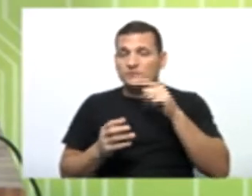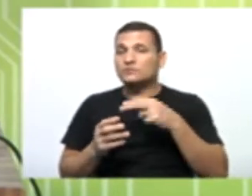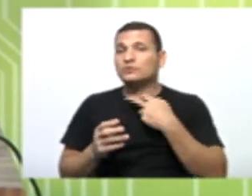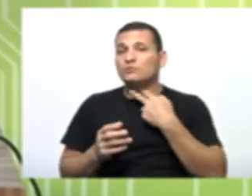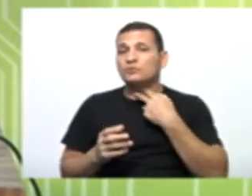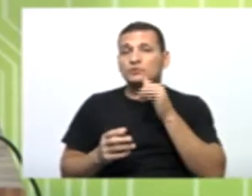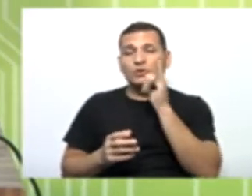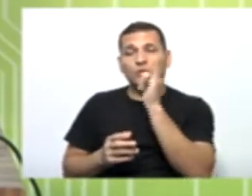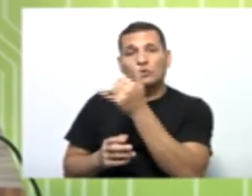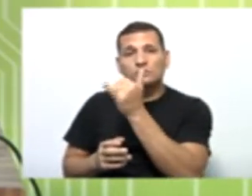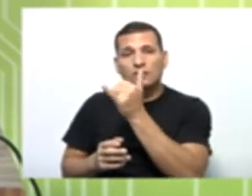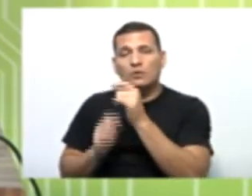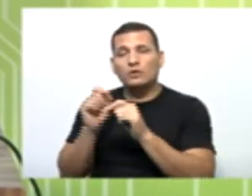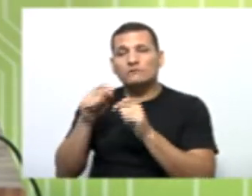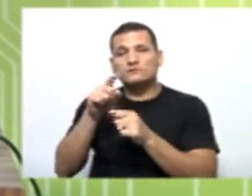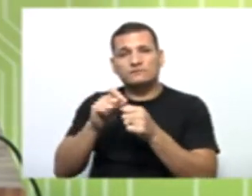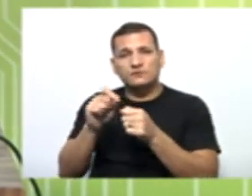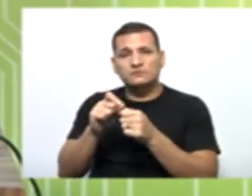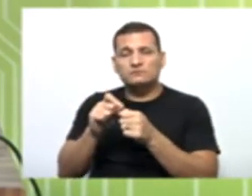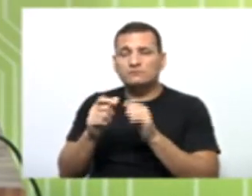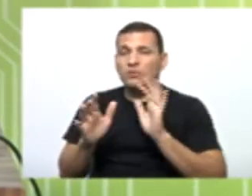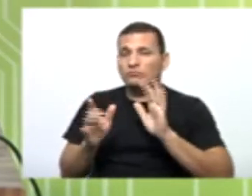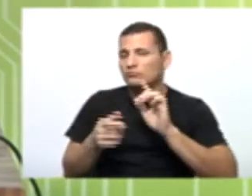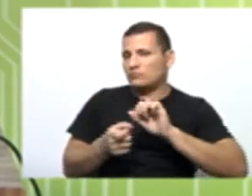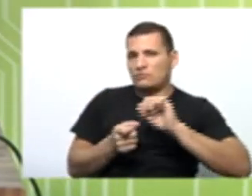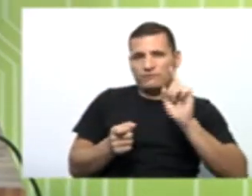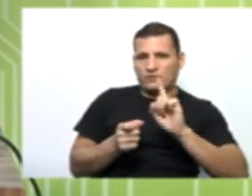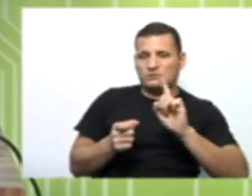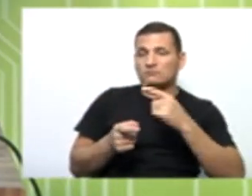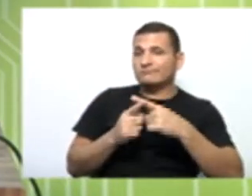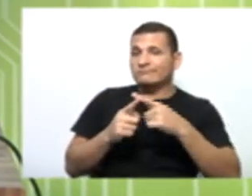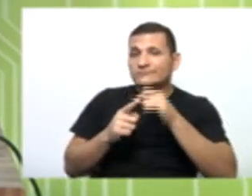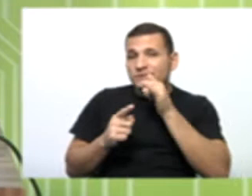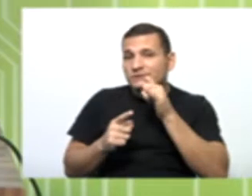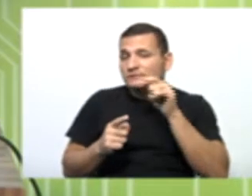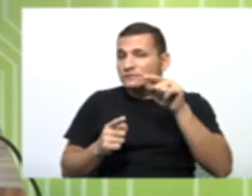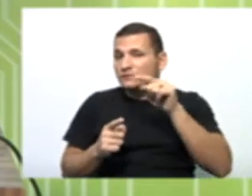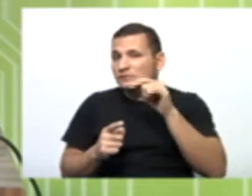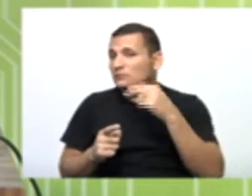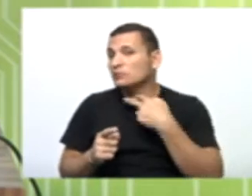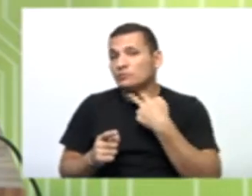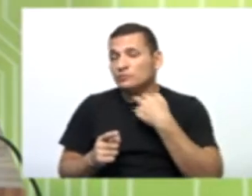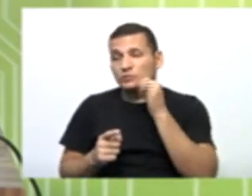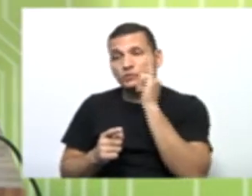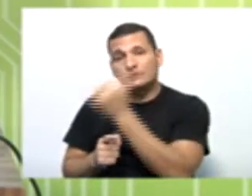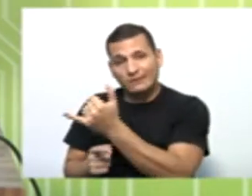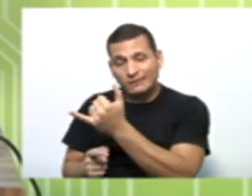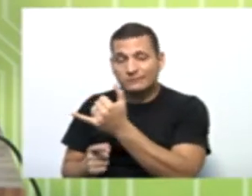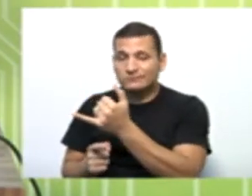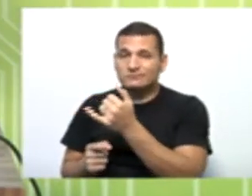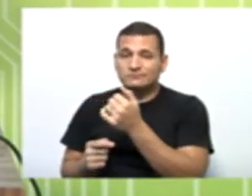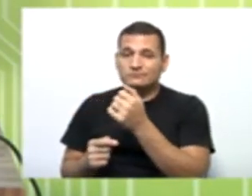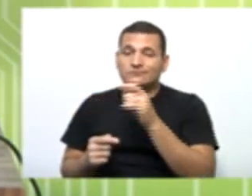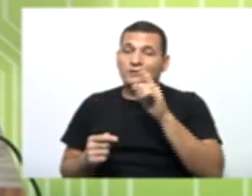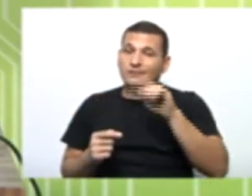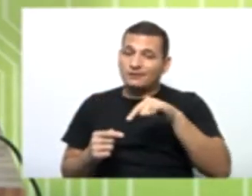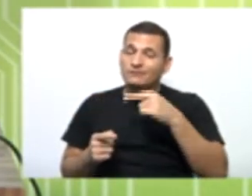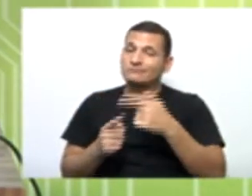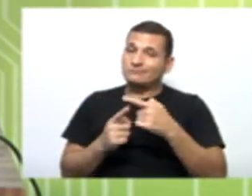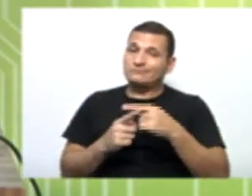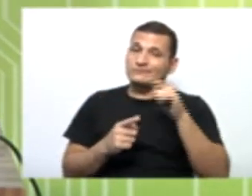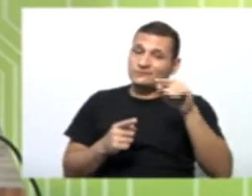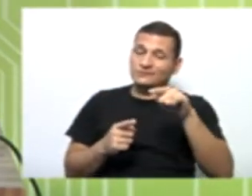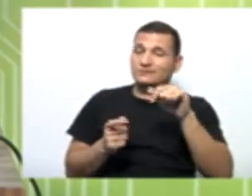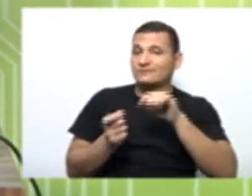sobre aquilo que você fez, não faça. Porque se você não pode contar para alguém aquilo que você fez, é sinal de que você fez